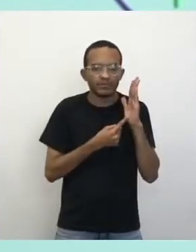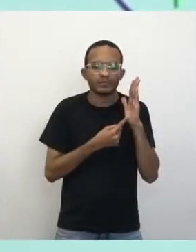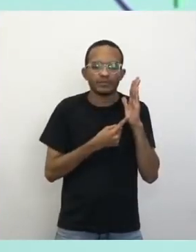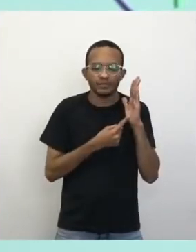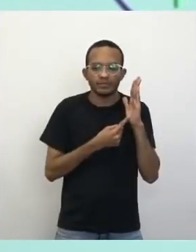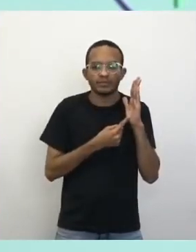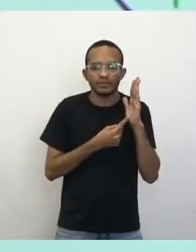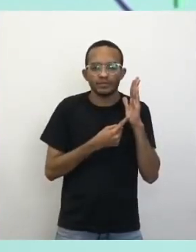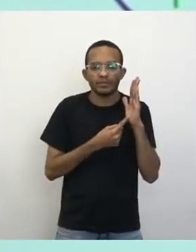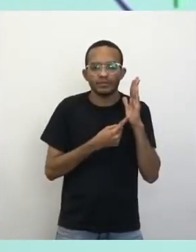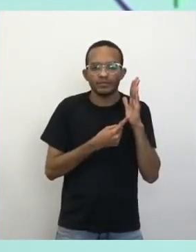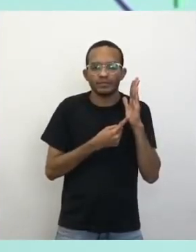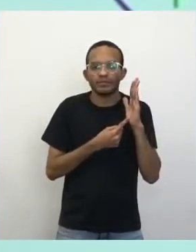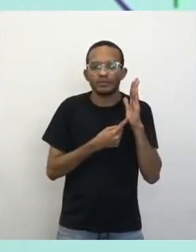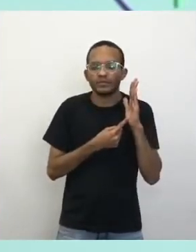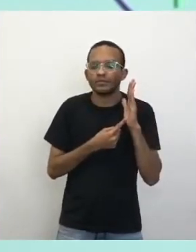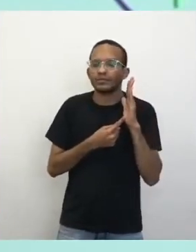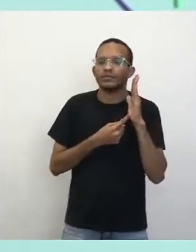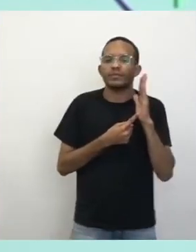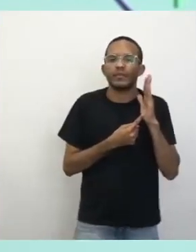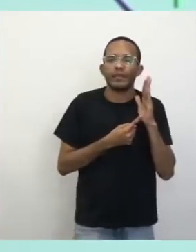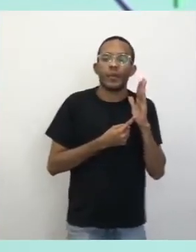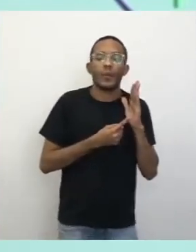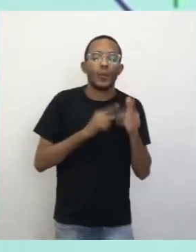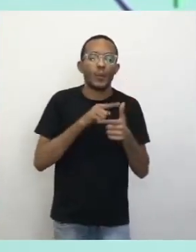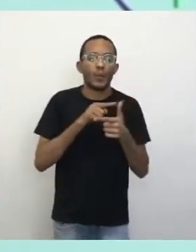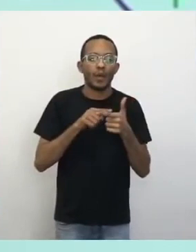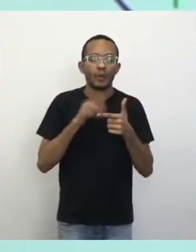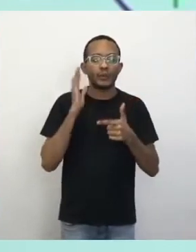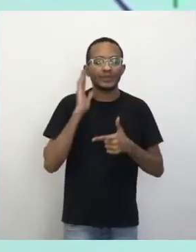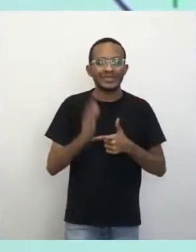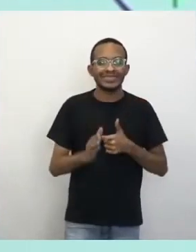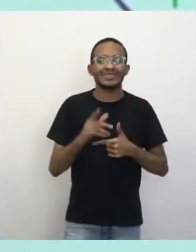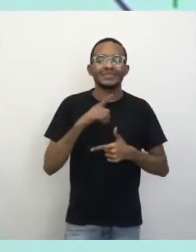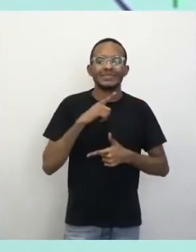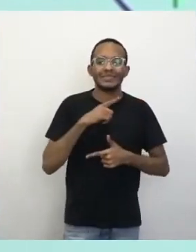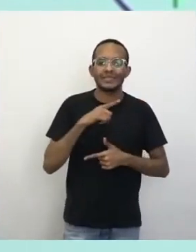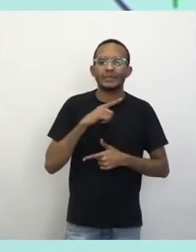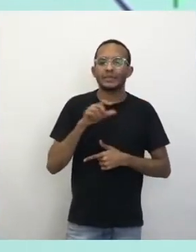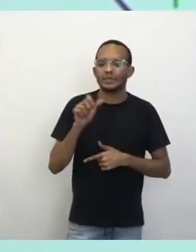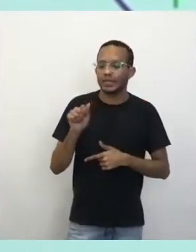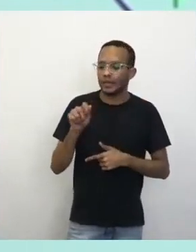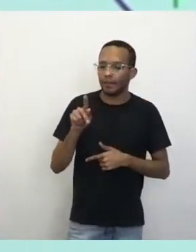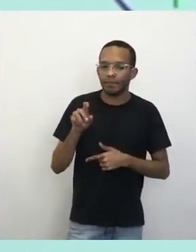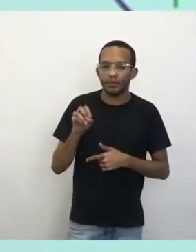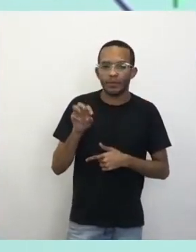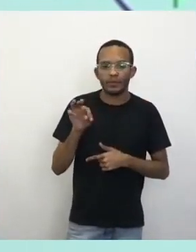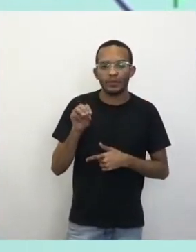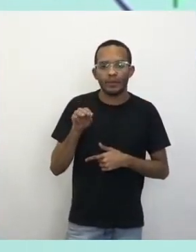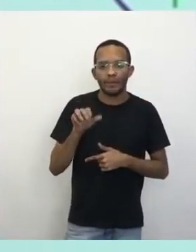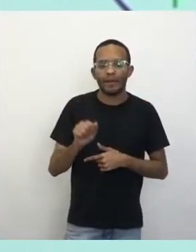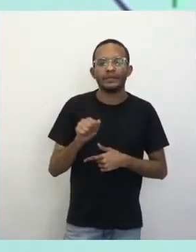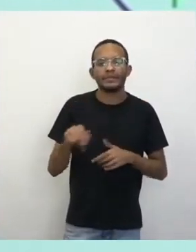até a metade da aresta, formando um ângulo reto, eu tenho a apótema da pirâmide. Olhando aqui, ficou mais